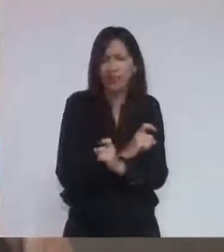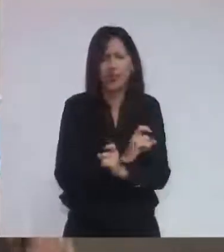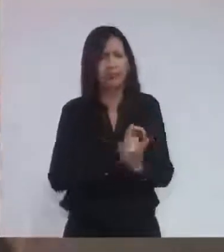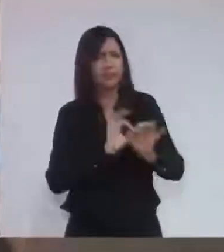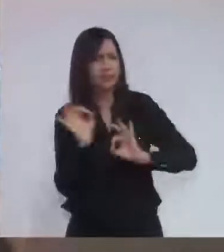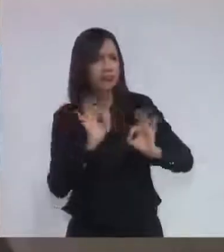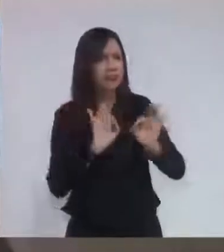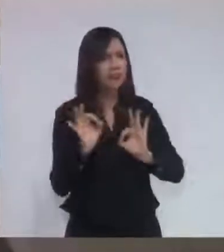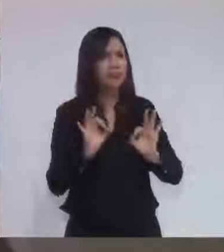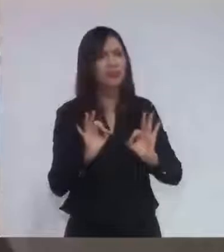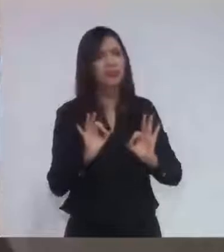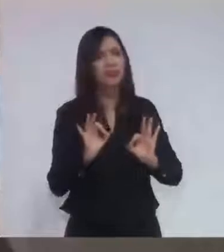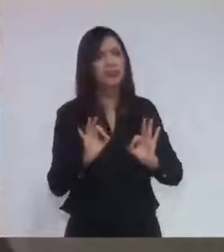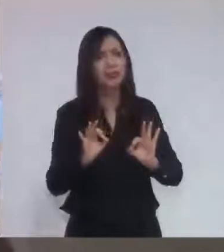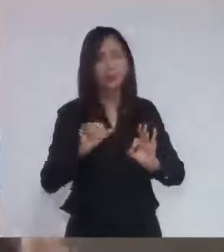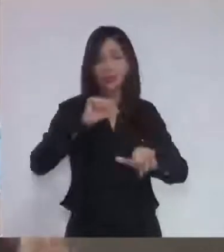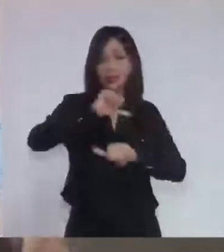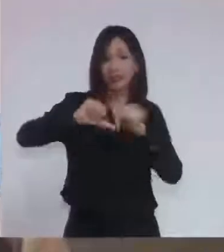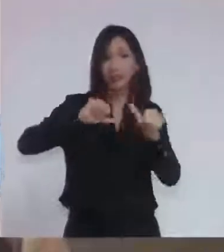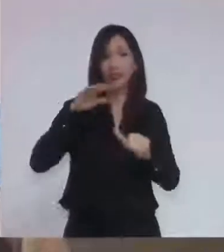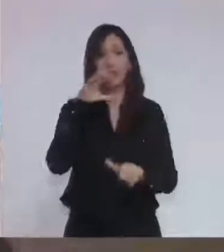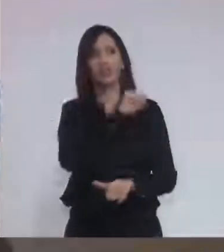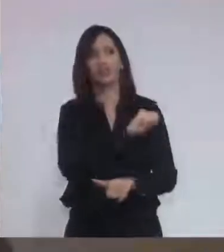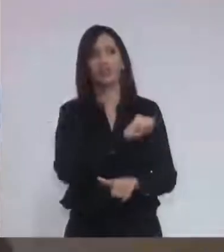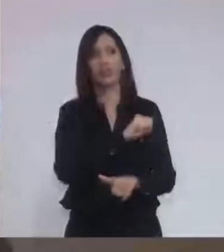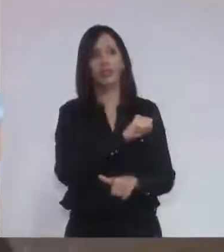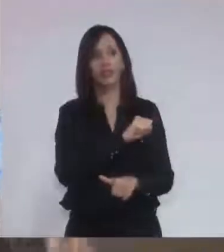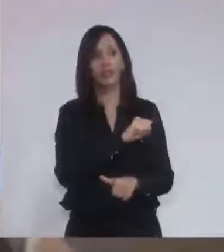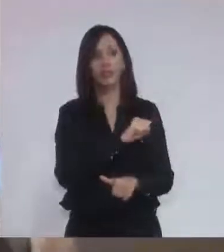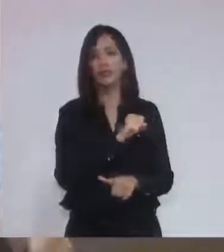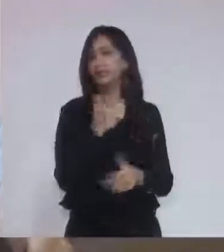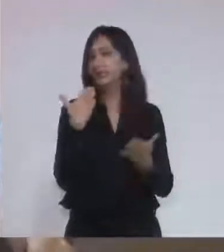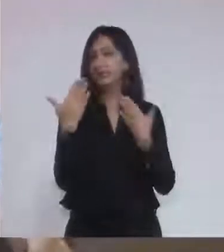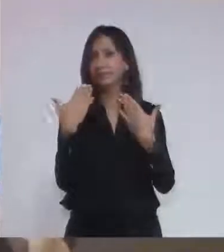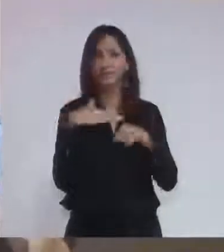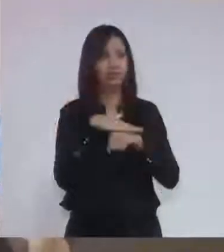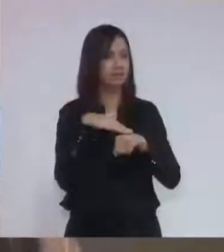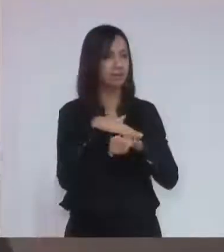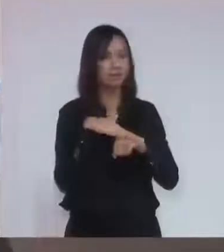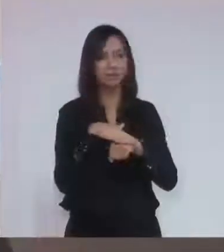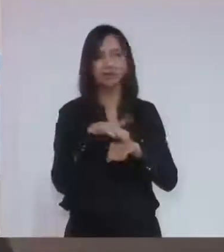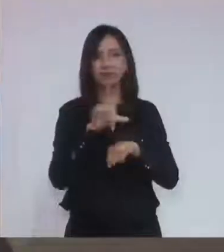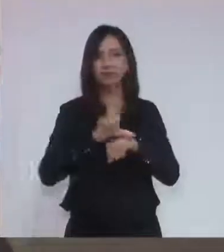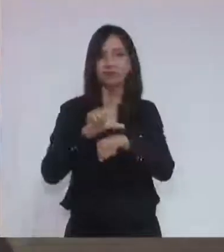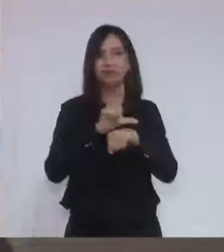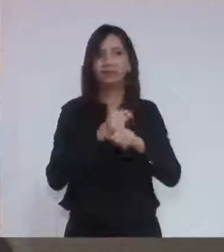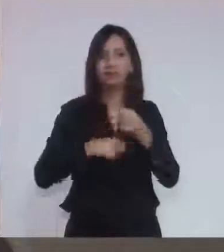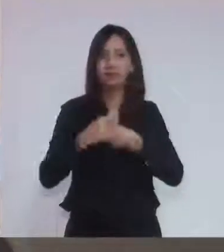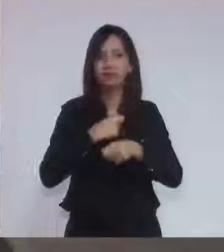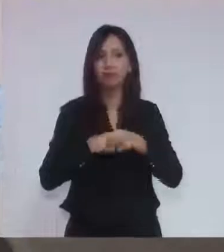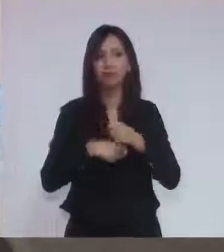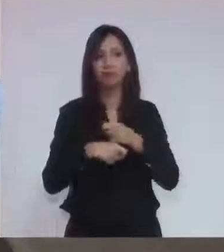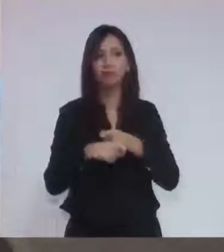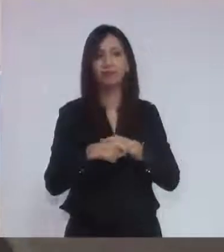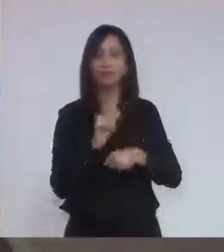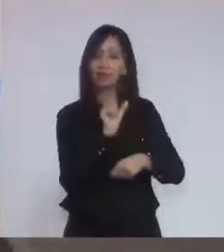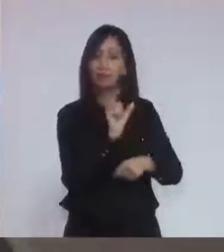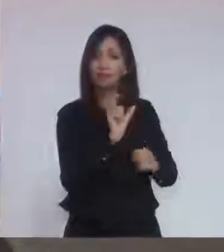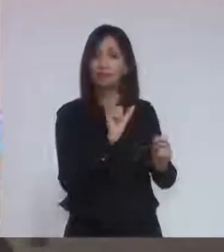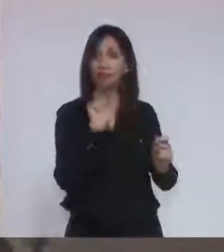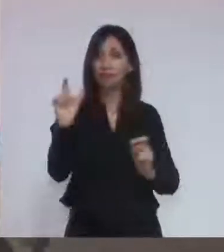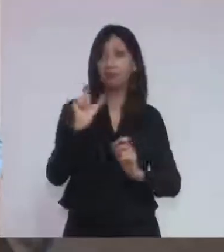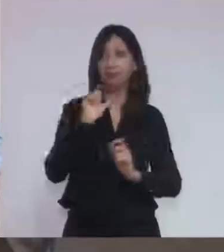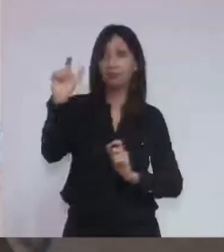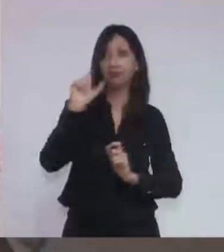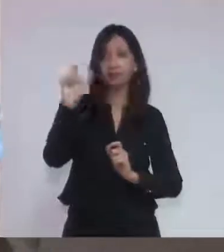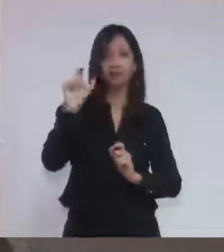planejamento, se quando foi alterada foi rápido e não foi consultado os comerciantes? Palavras deles, não é? Então, essa semana convido